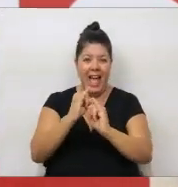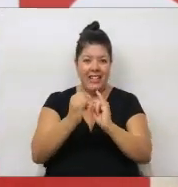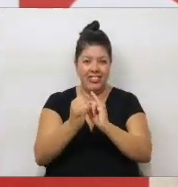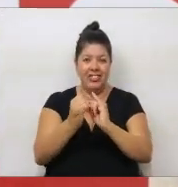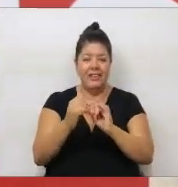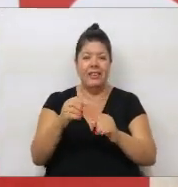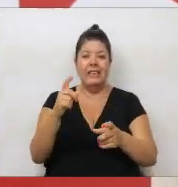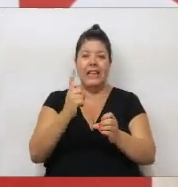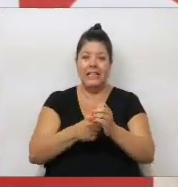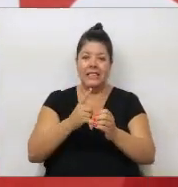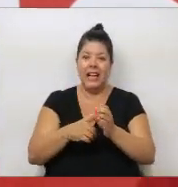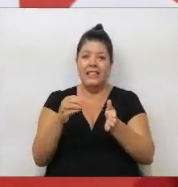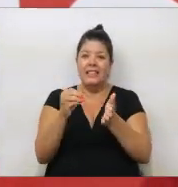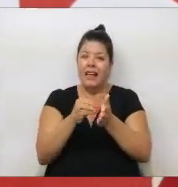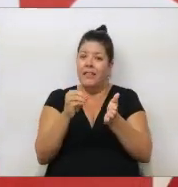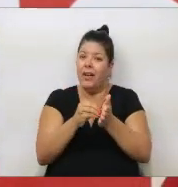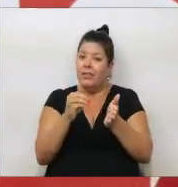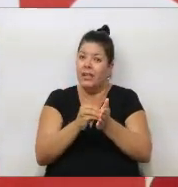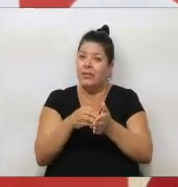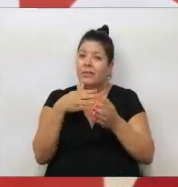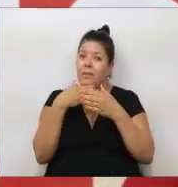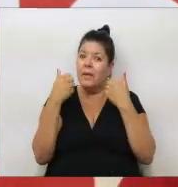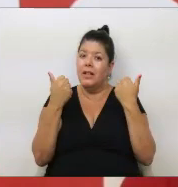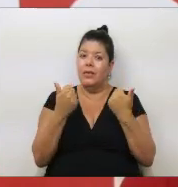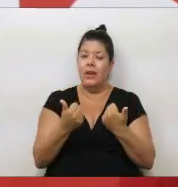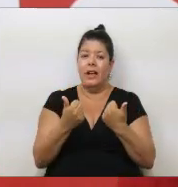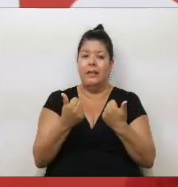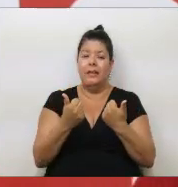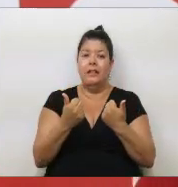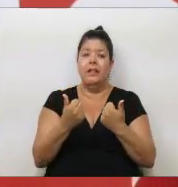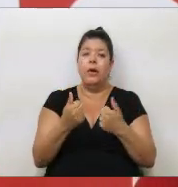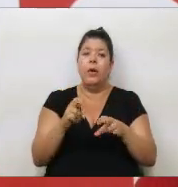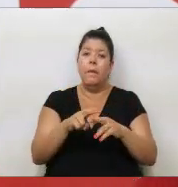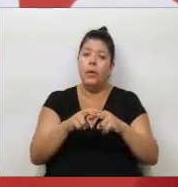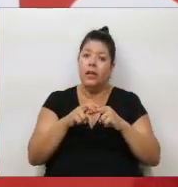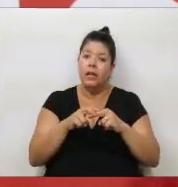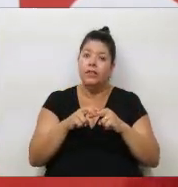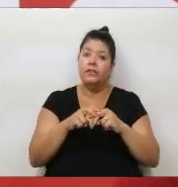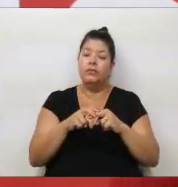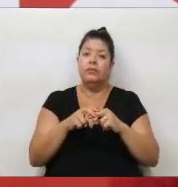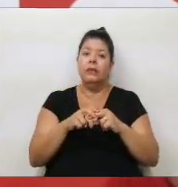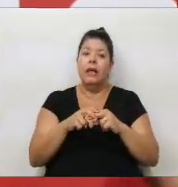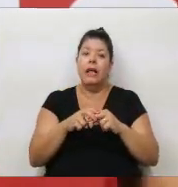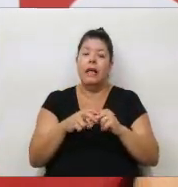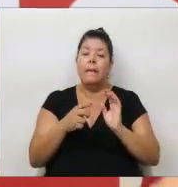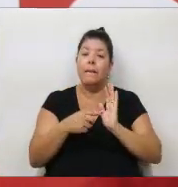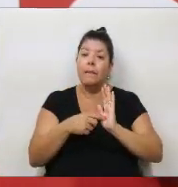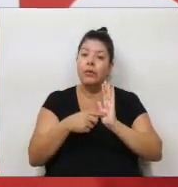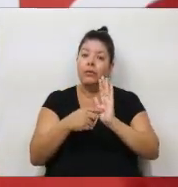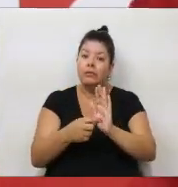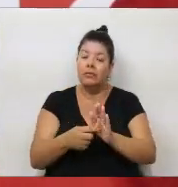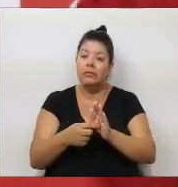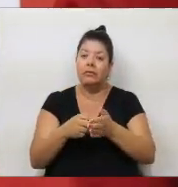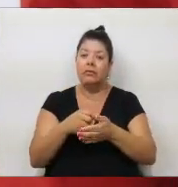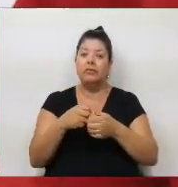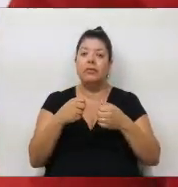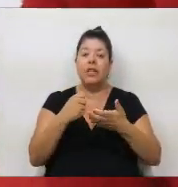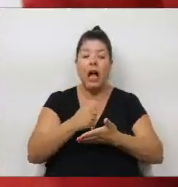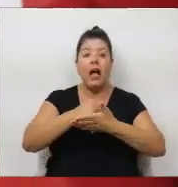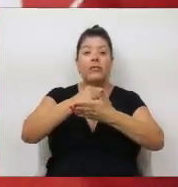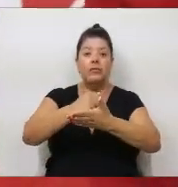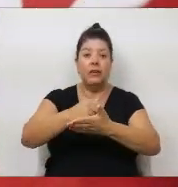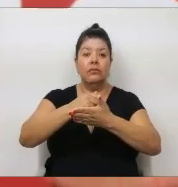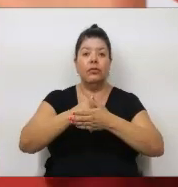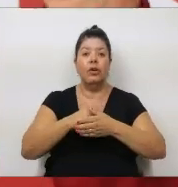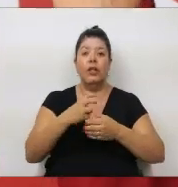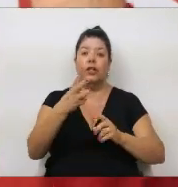qualificada e melhorada. Então, para isso, a gente defende que, e a gente se propõe a construir esses espaços, que sejam